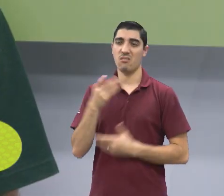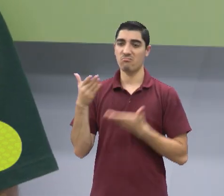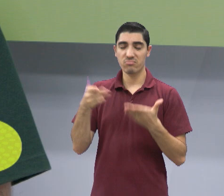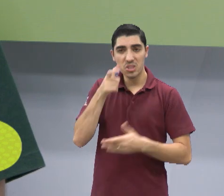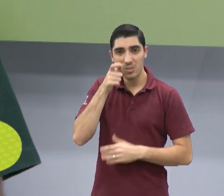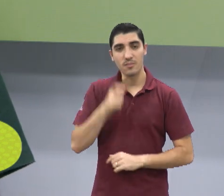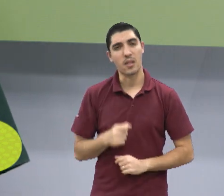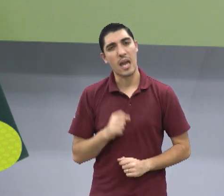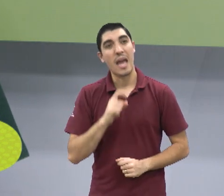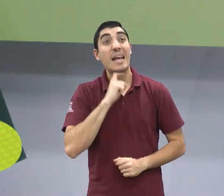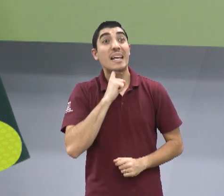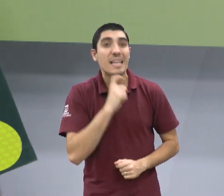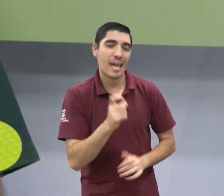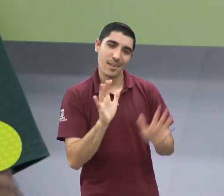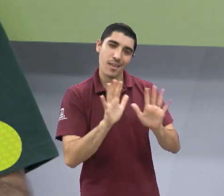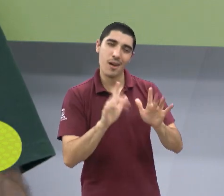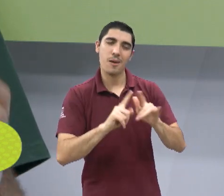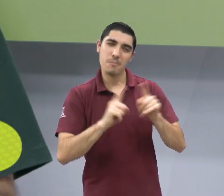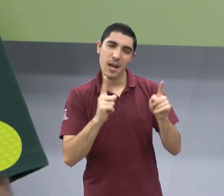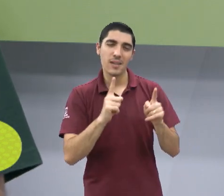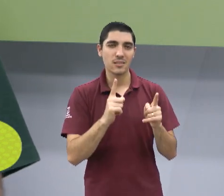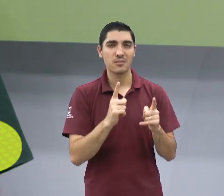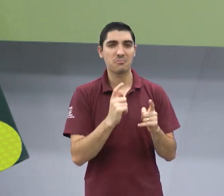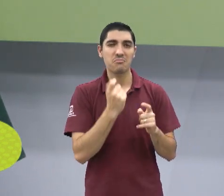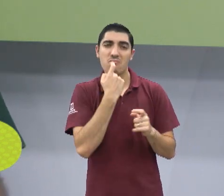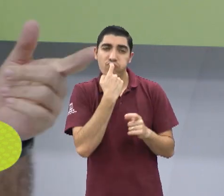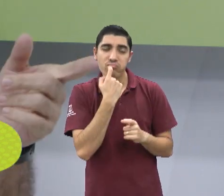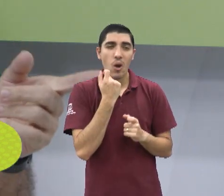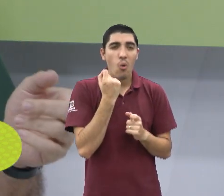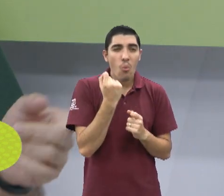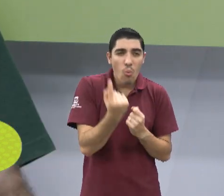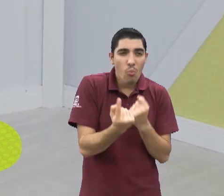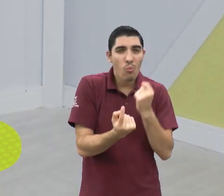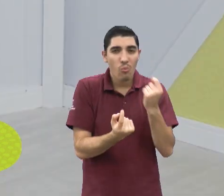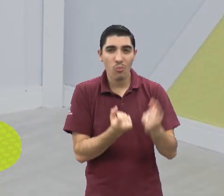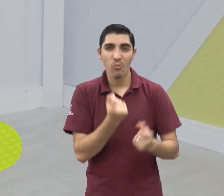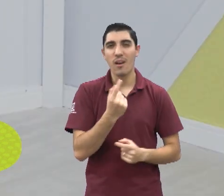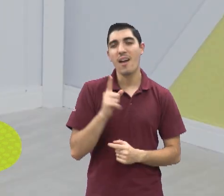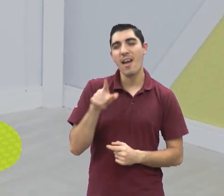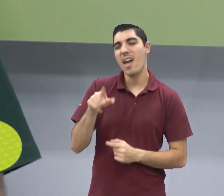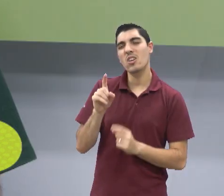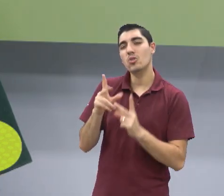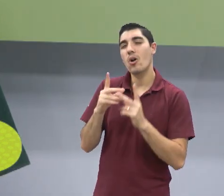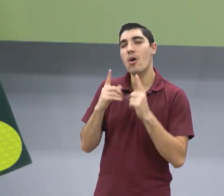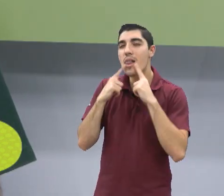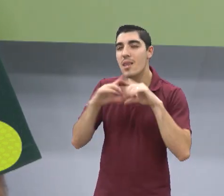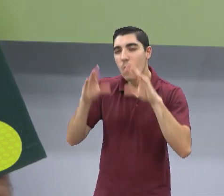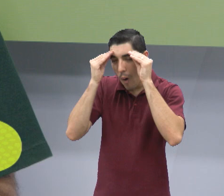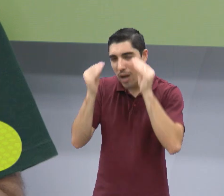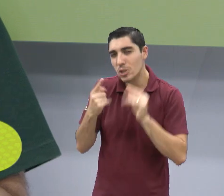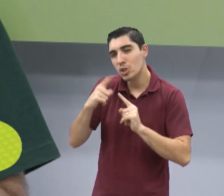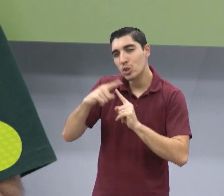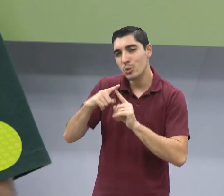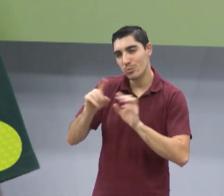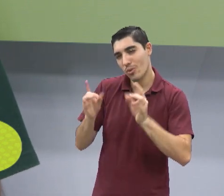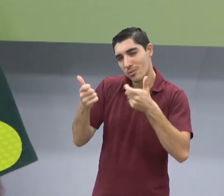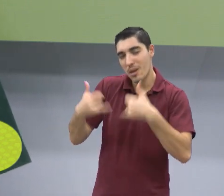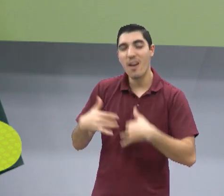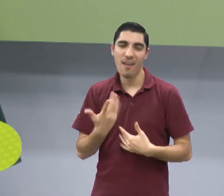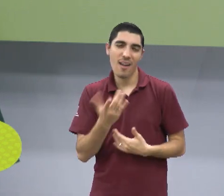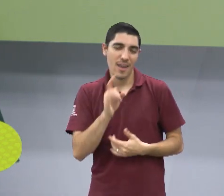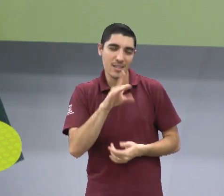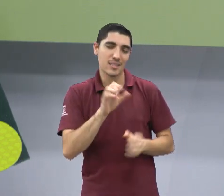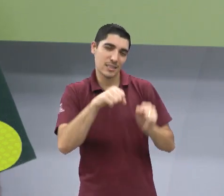é uma palavra muito forte, mas vai ter um pessoal, assim... Uma figura de linguagem, obviamente. Né? O horário do jogo já foi complicado, né? 6 da tarde